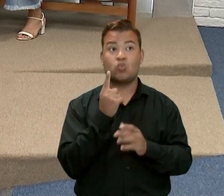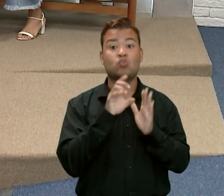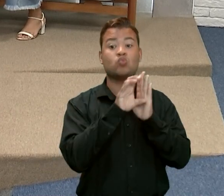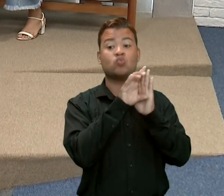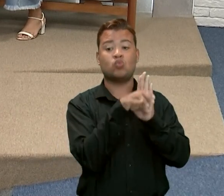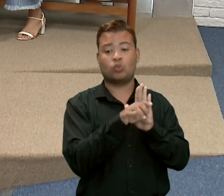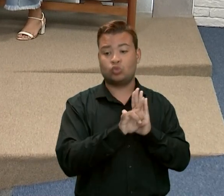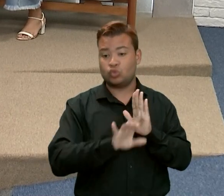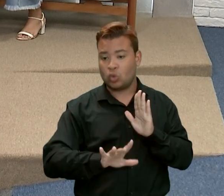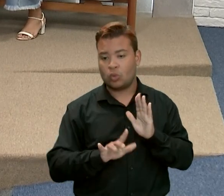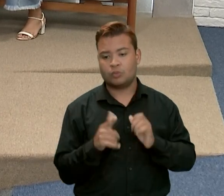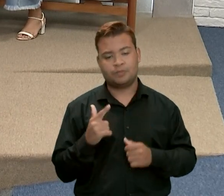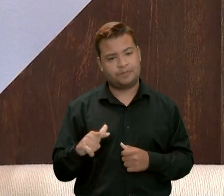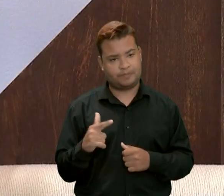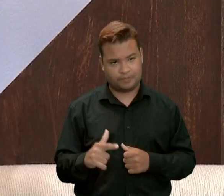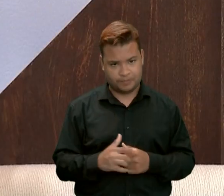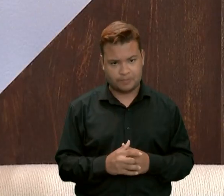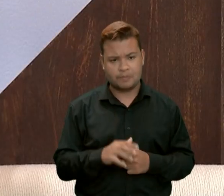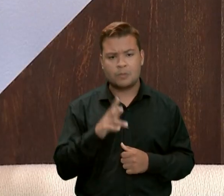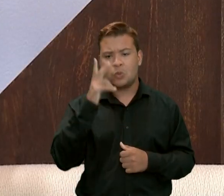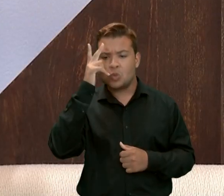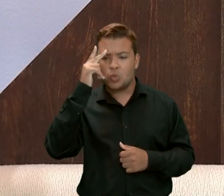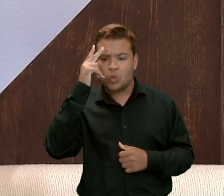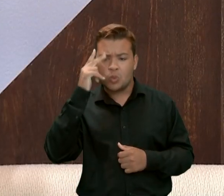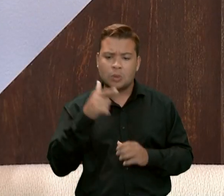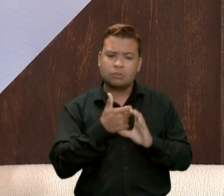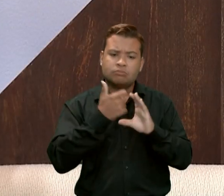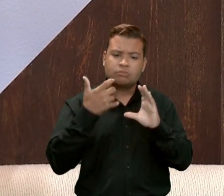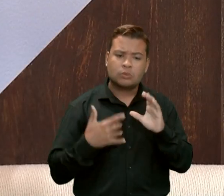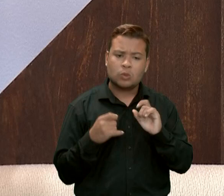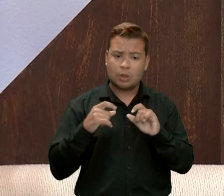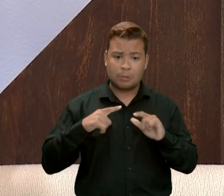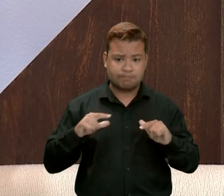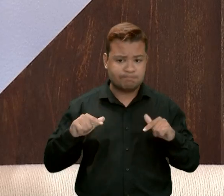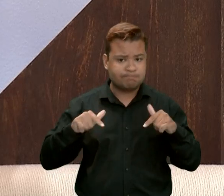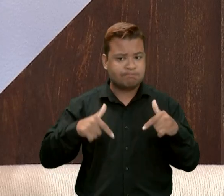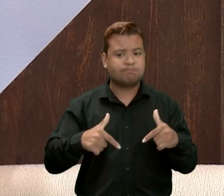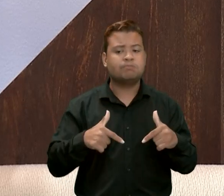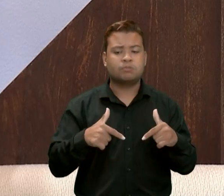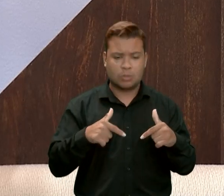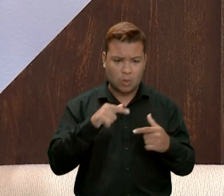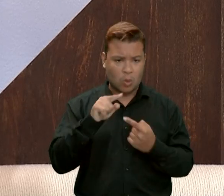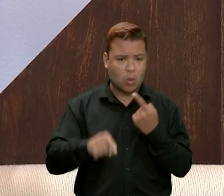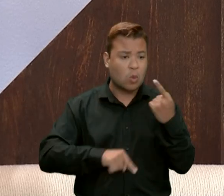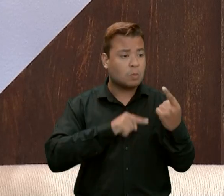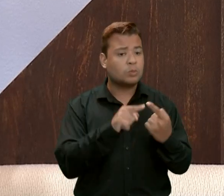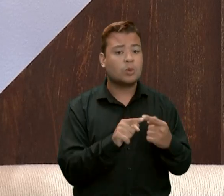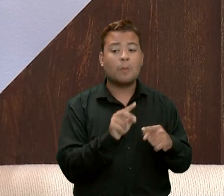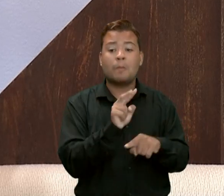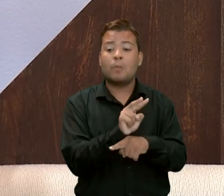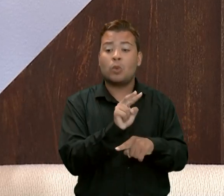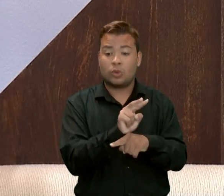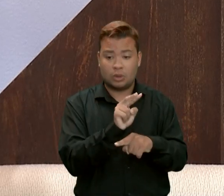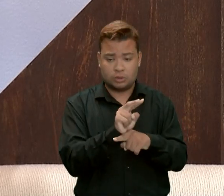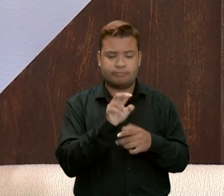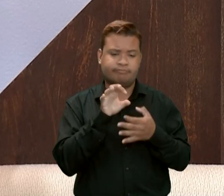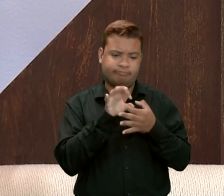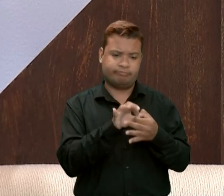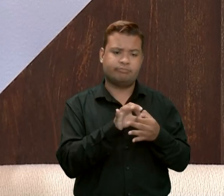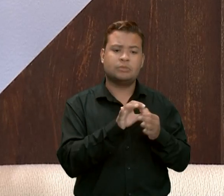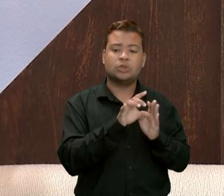mas ele geralmente se caracteriza por um ativismo, por uma ação em busca de proteção por meio do direito, não